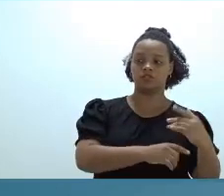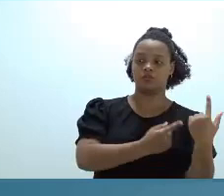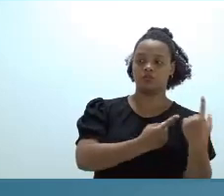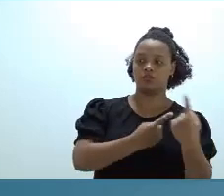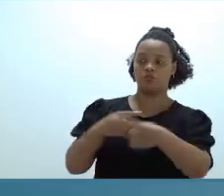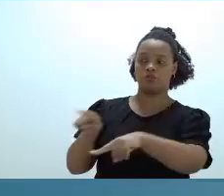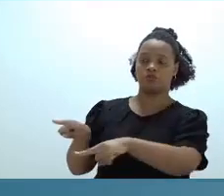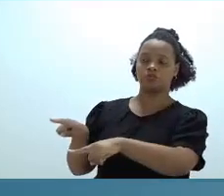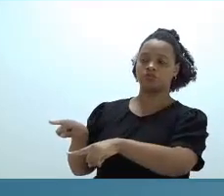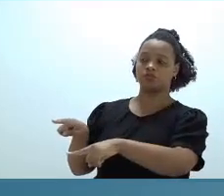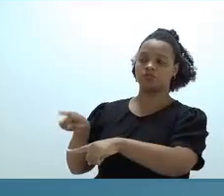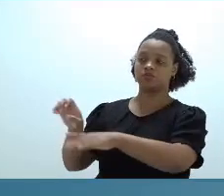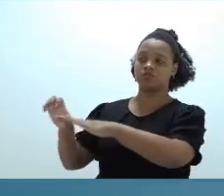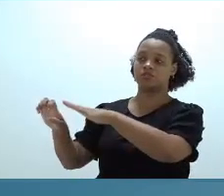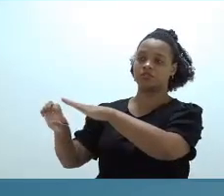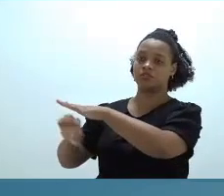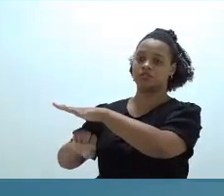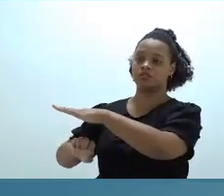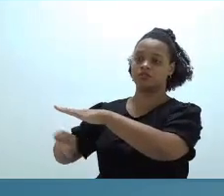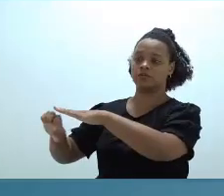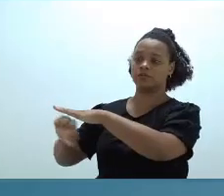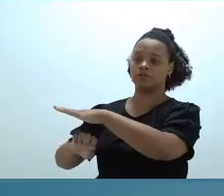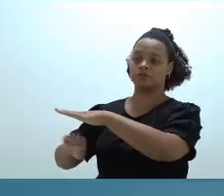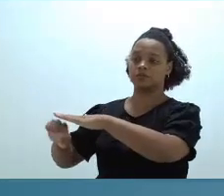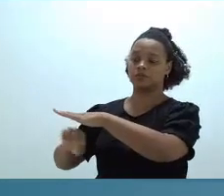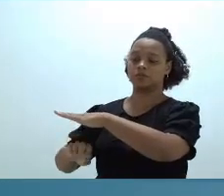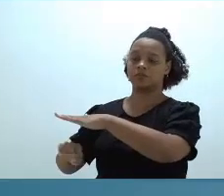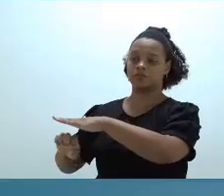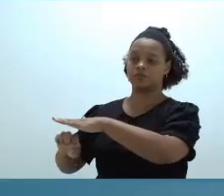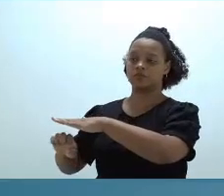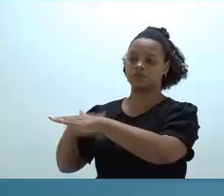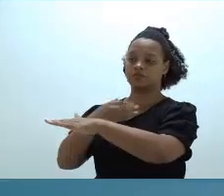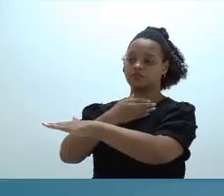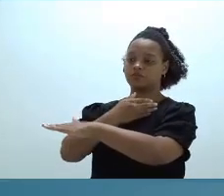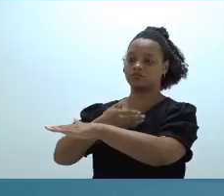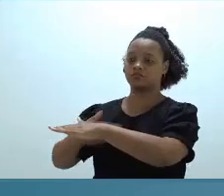contra a concessionária do serviço público.